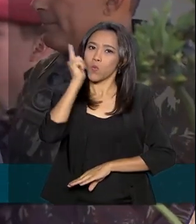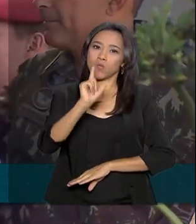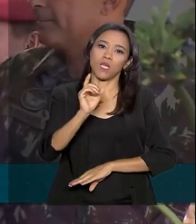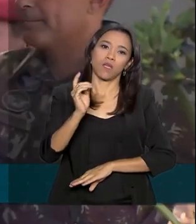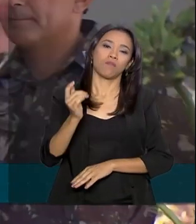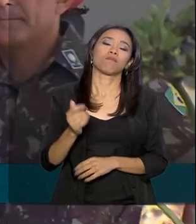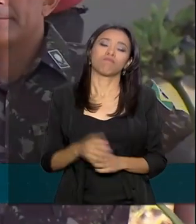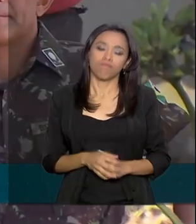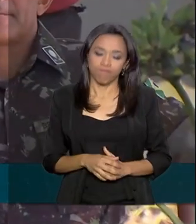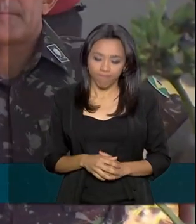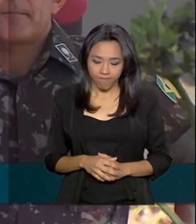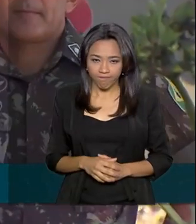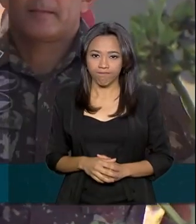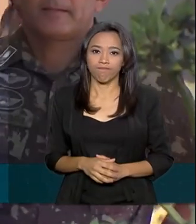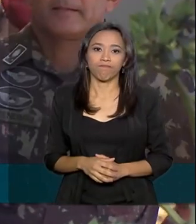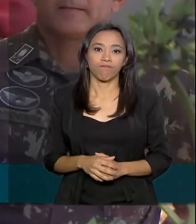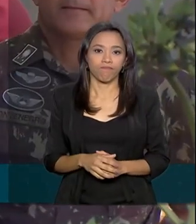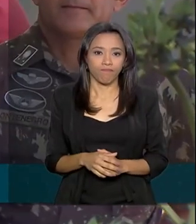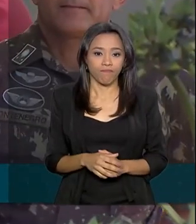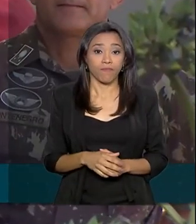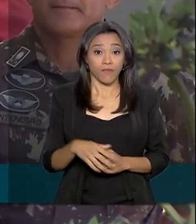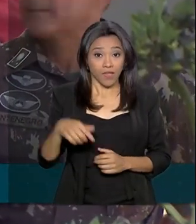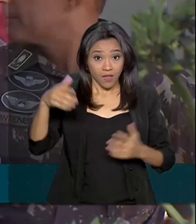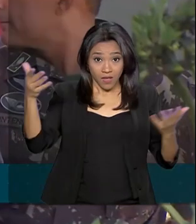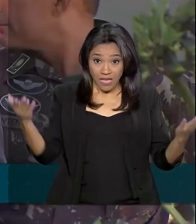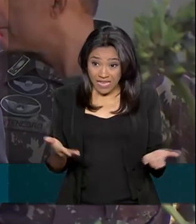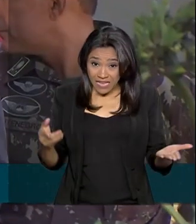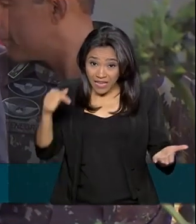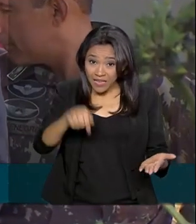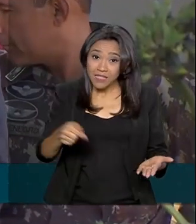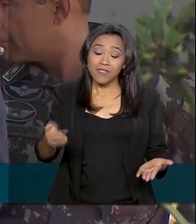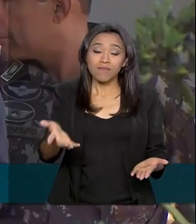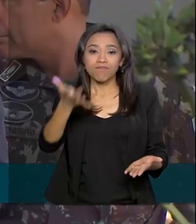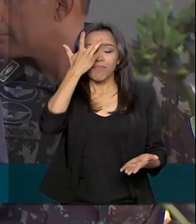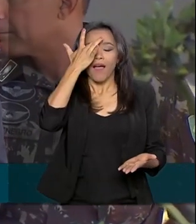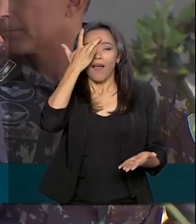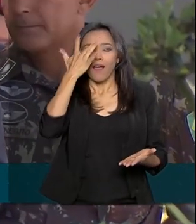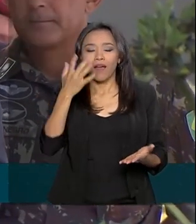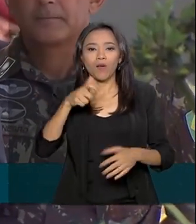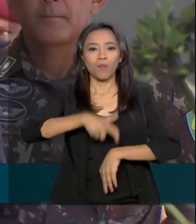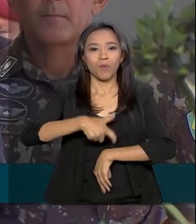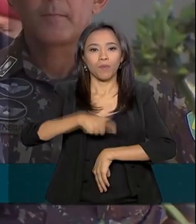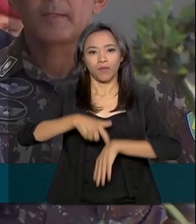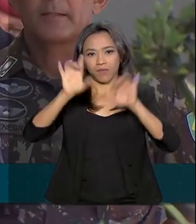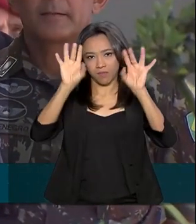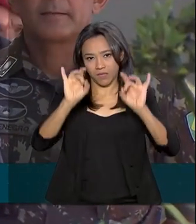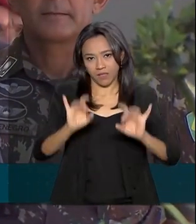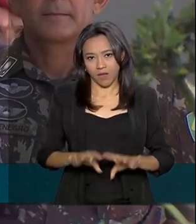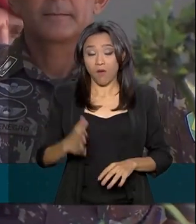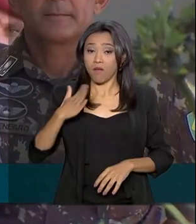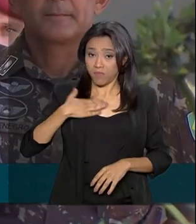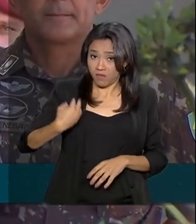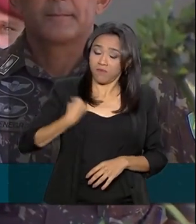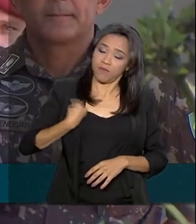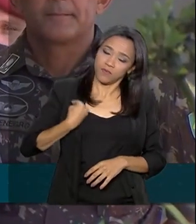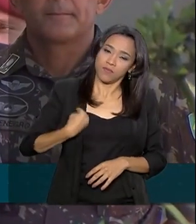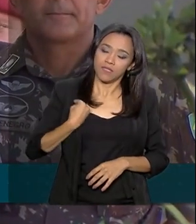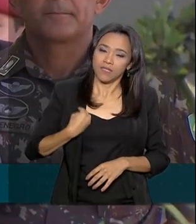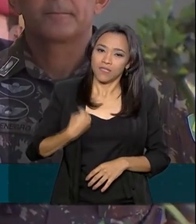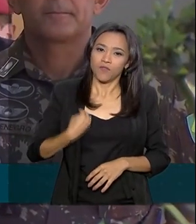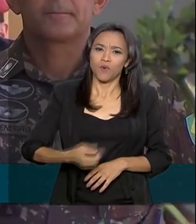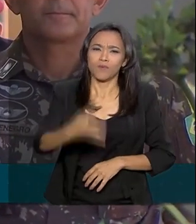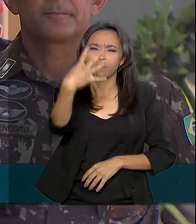transponível. A brigada marca a nossa vida. A minha vida foi marcada